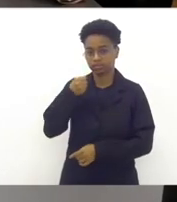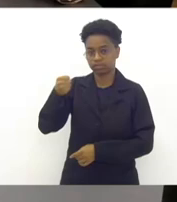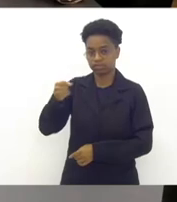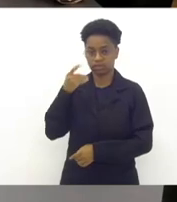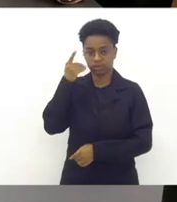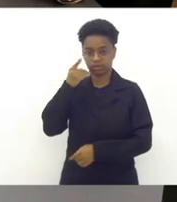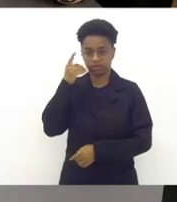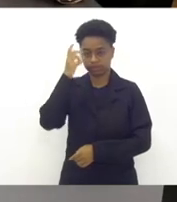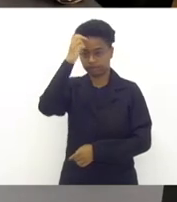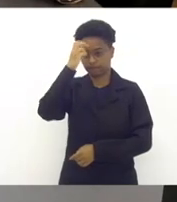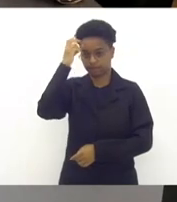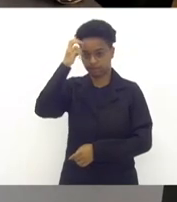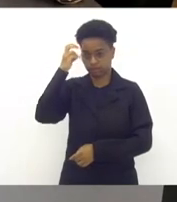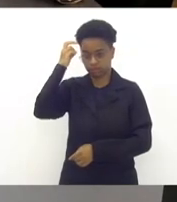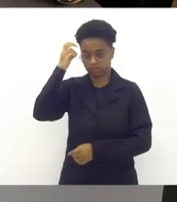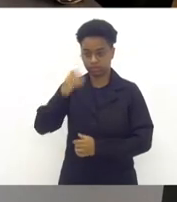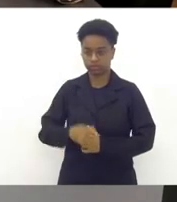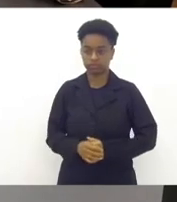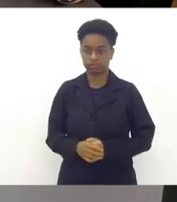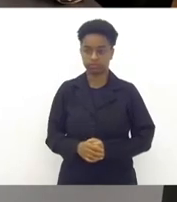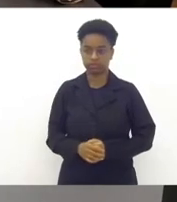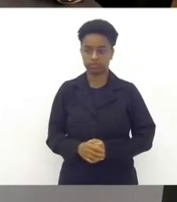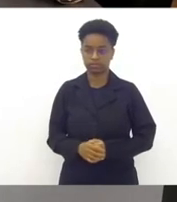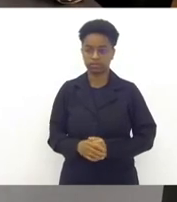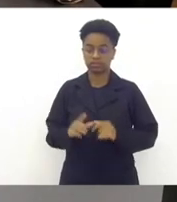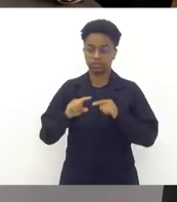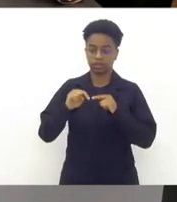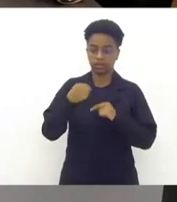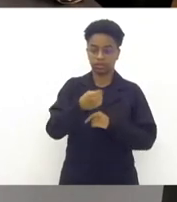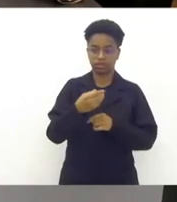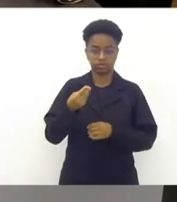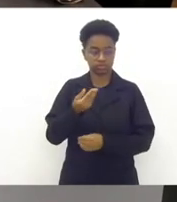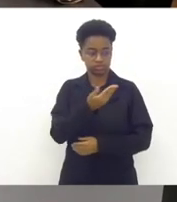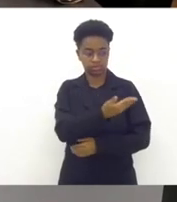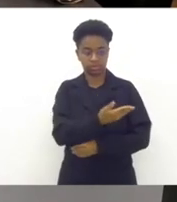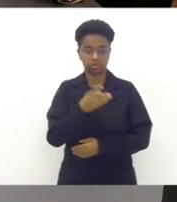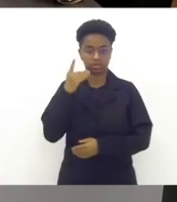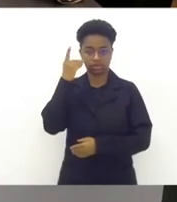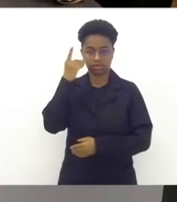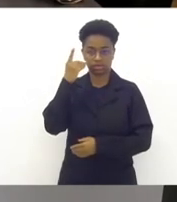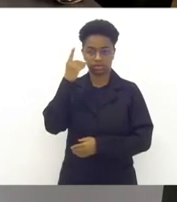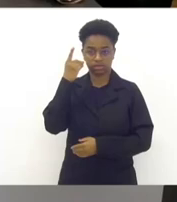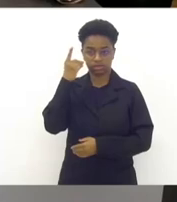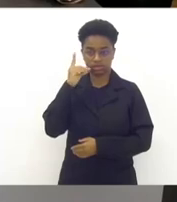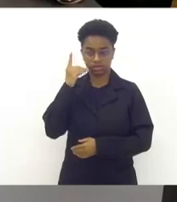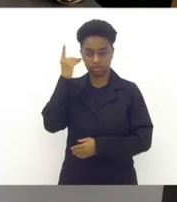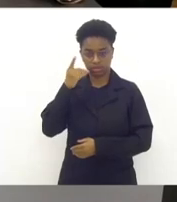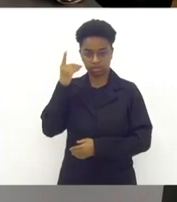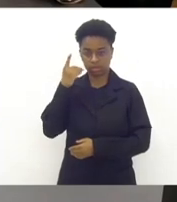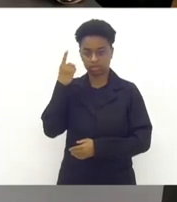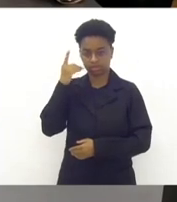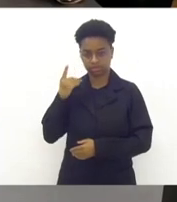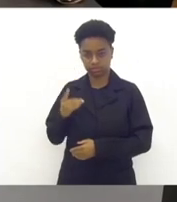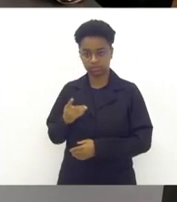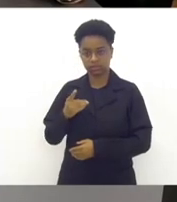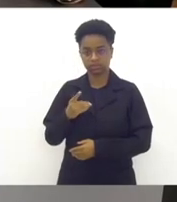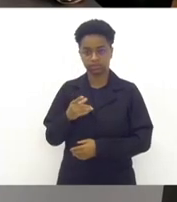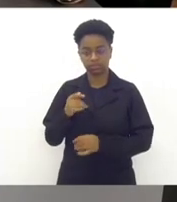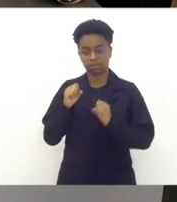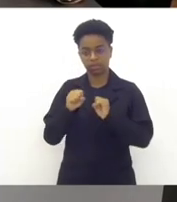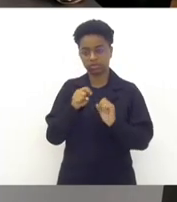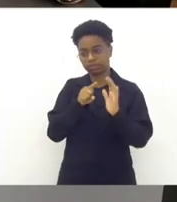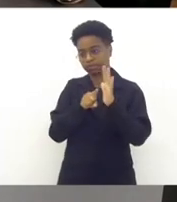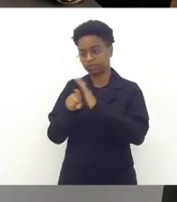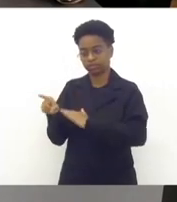deputada Verônica Lima, e logo depois para a deputada Dami Balbi, para que possa tecer algumas perguntas